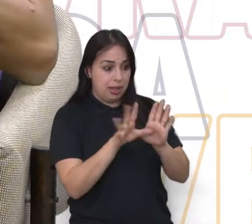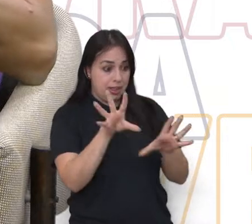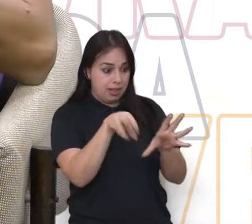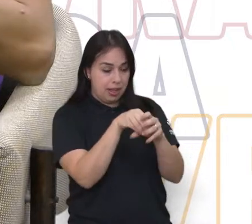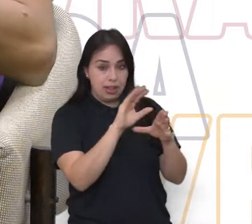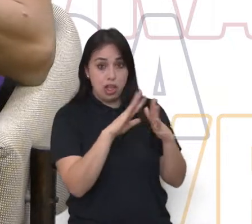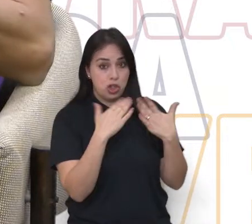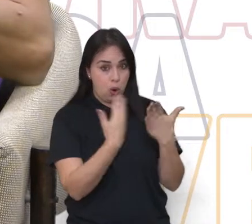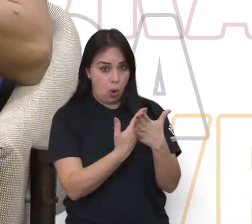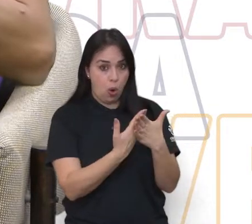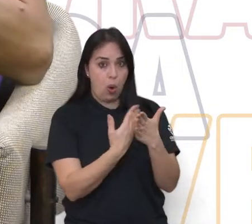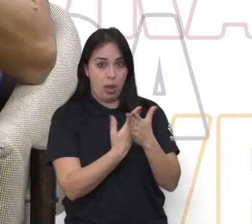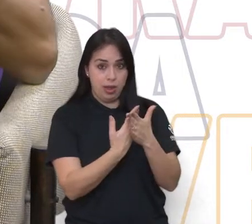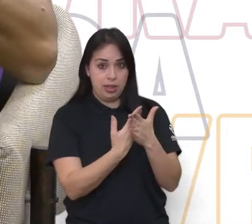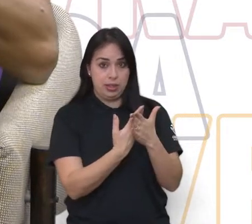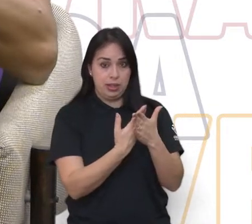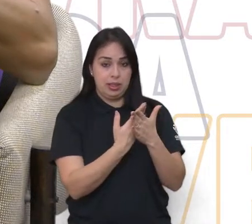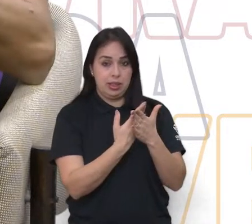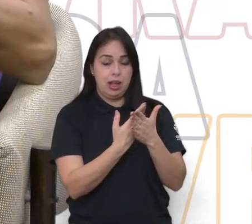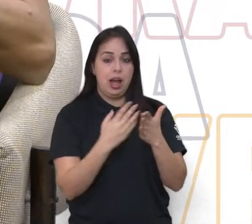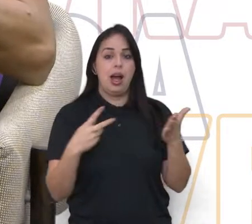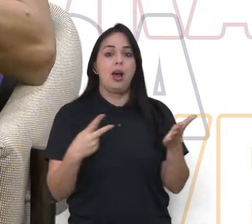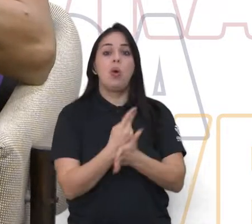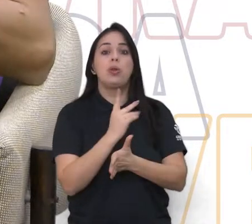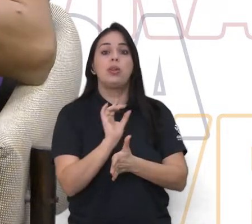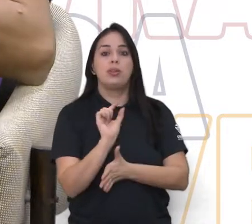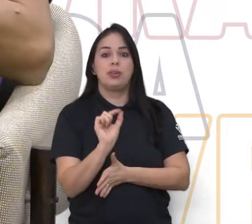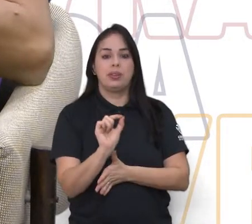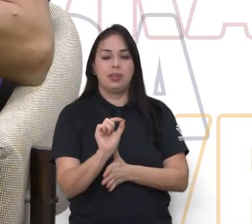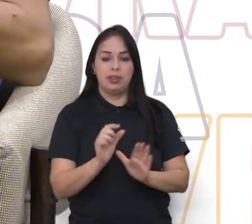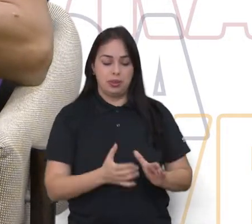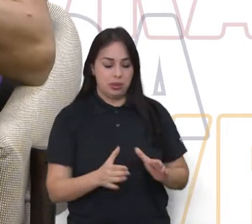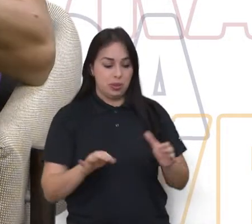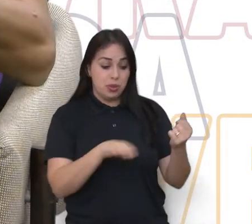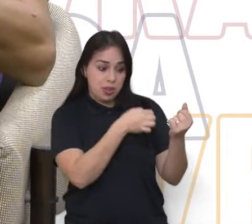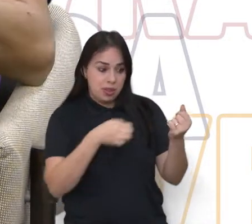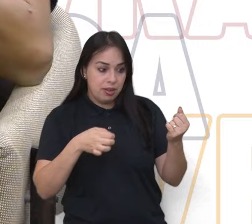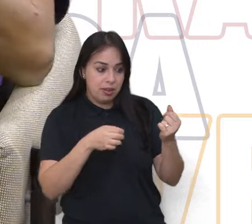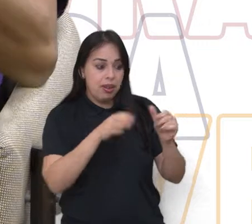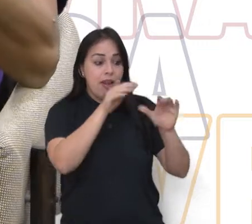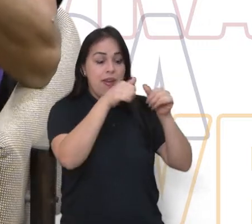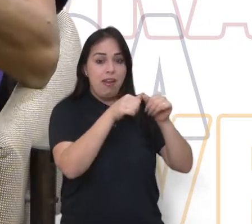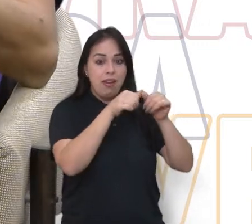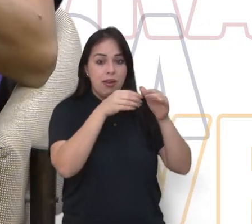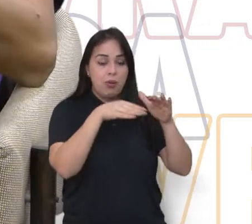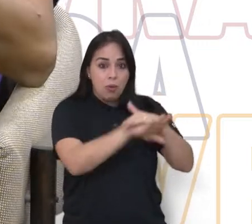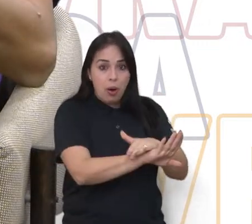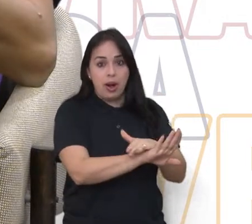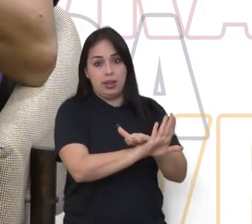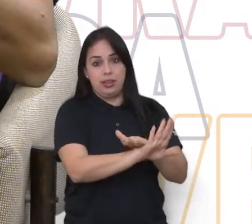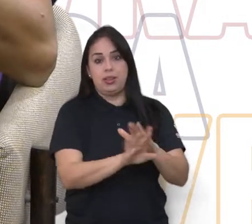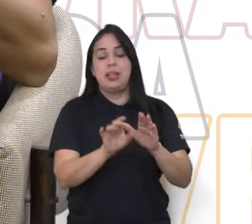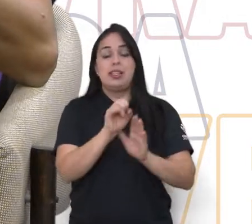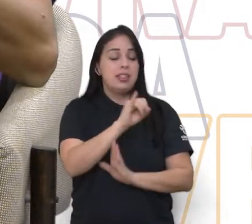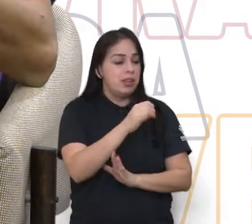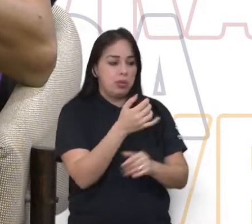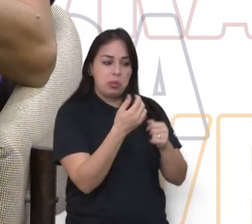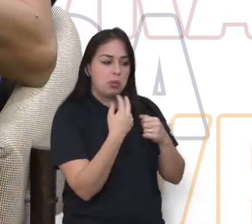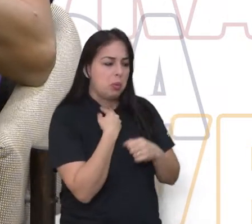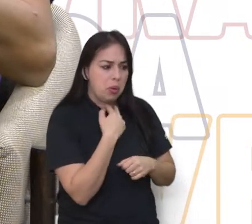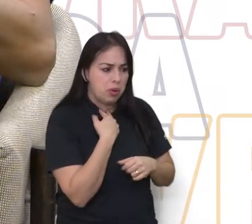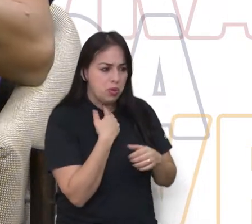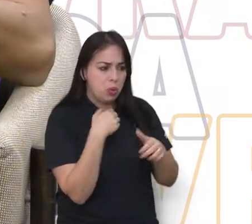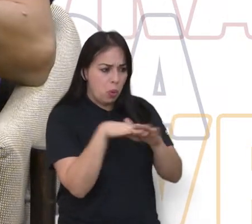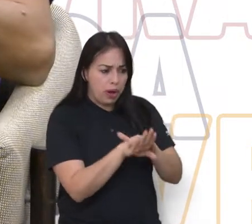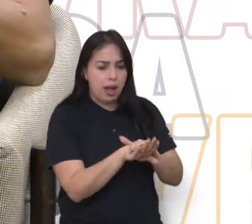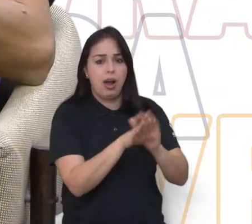de uma escola, esses instrumentos vão ficar nas escolas. Se a escola não tiver como guardar ou coisa do tipo, a gente estuda um novo